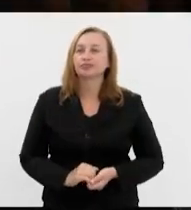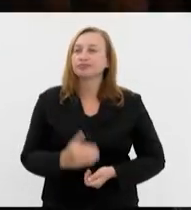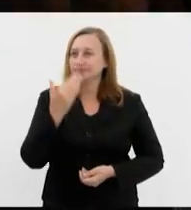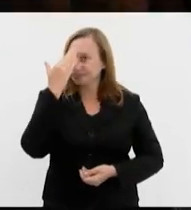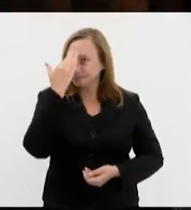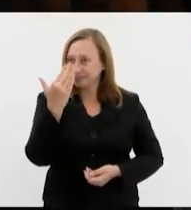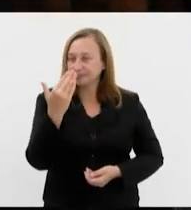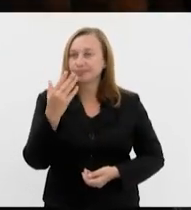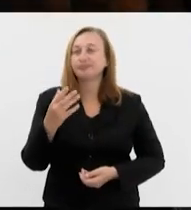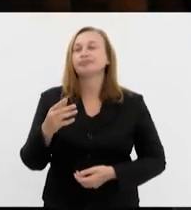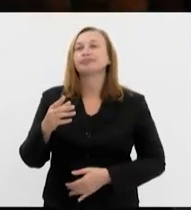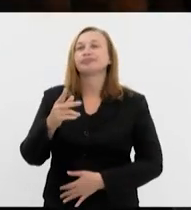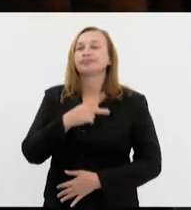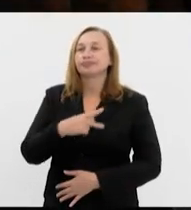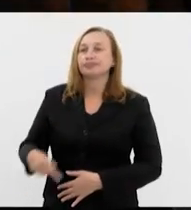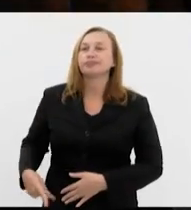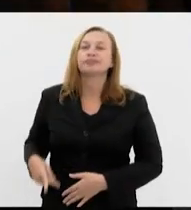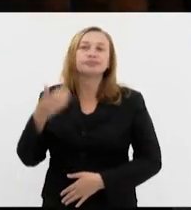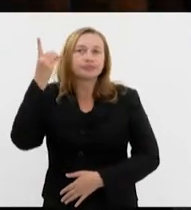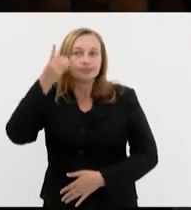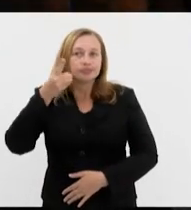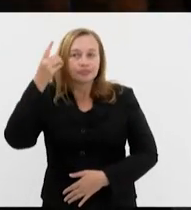Obrigado, presidenta, deputada Tia Ju.